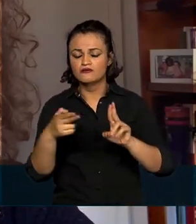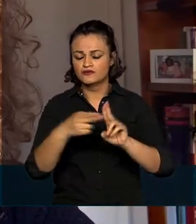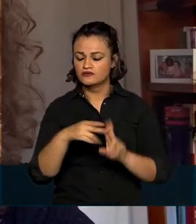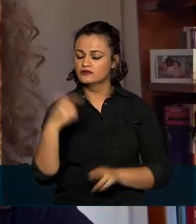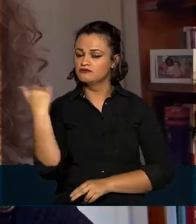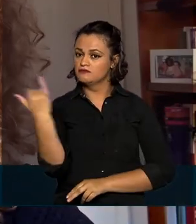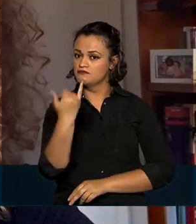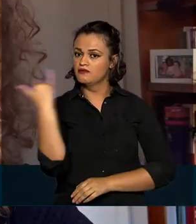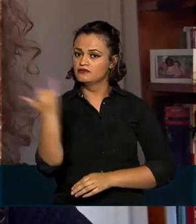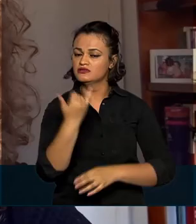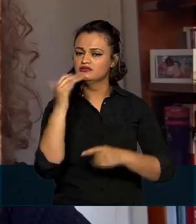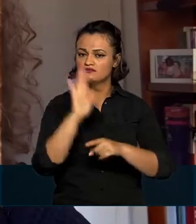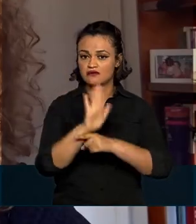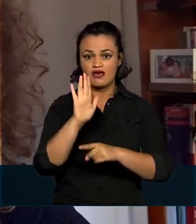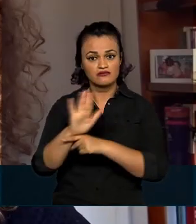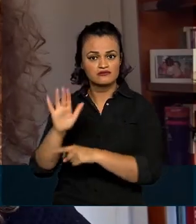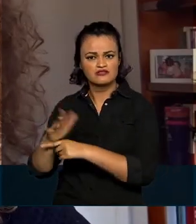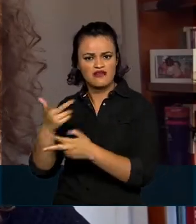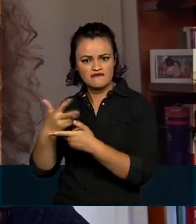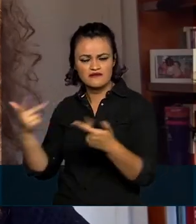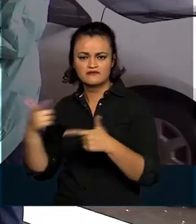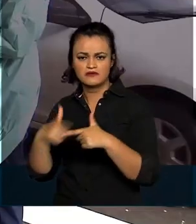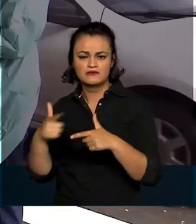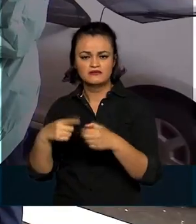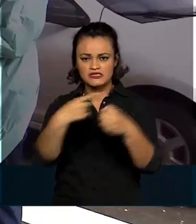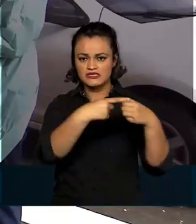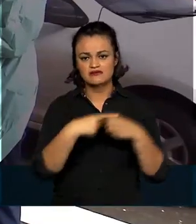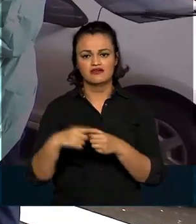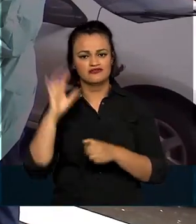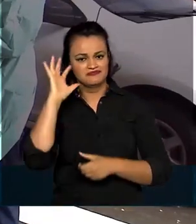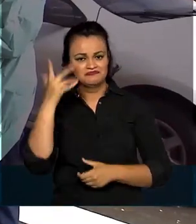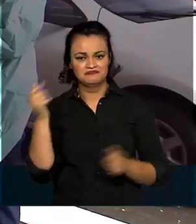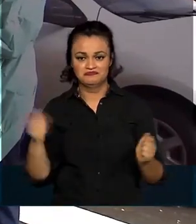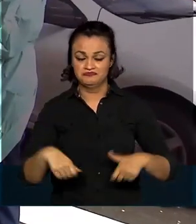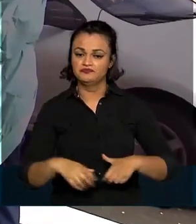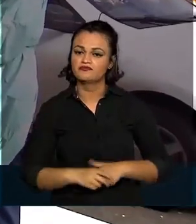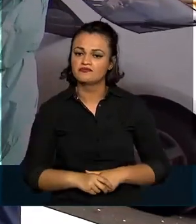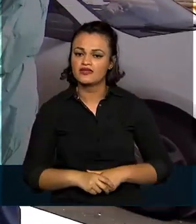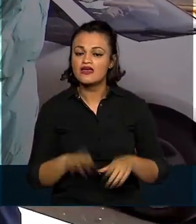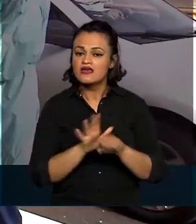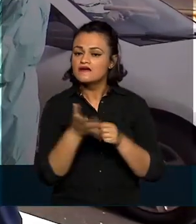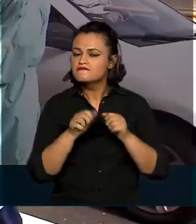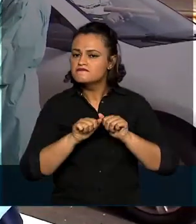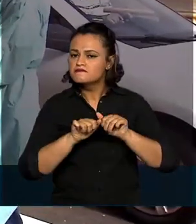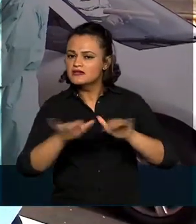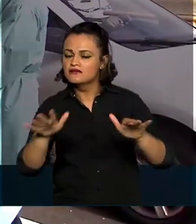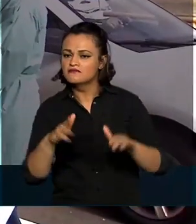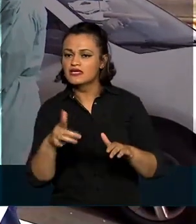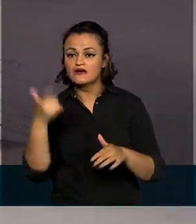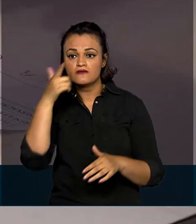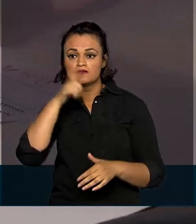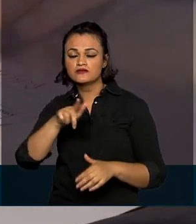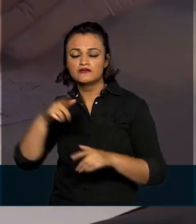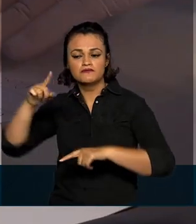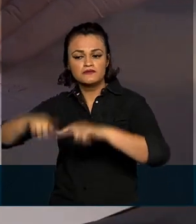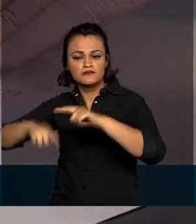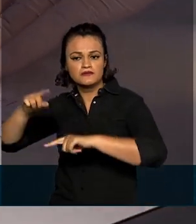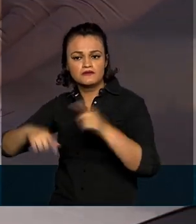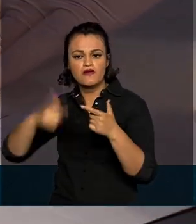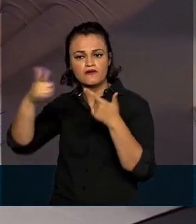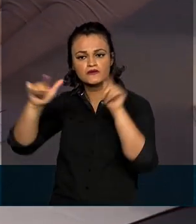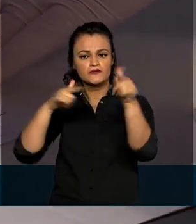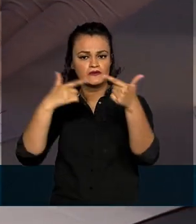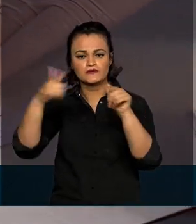SUS pela capilaridade que ele tem em frente a todos os municípios. Com a pandemia, o sistema ganhou reforço com novos equipamentos e insumos,